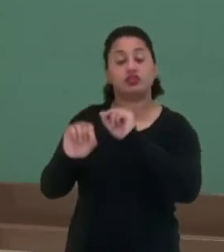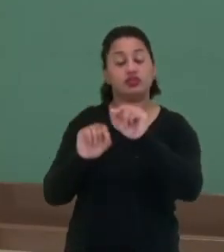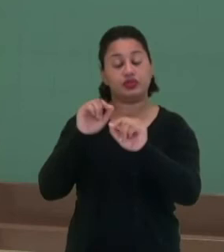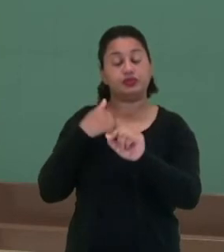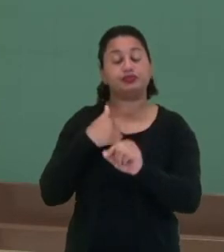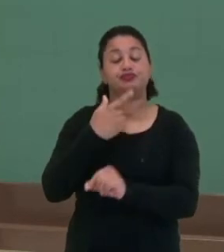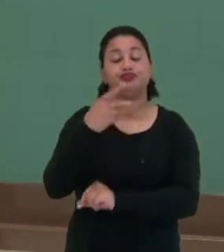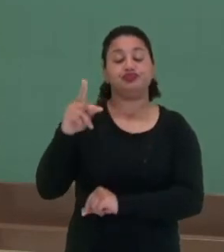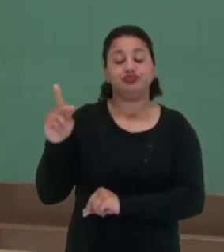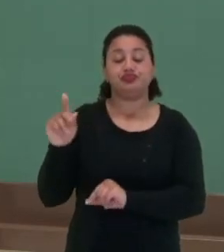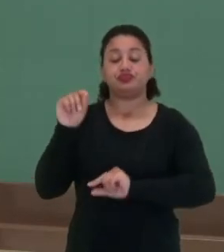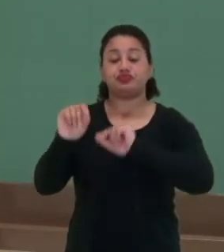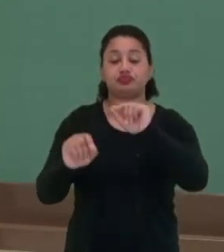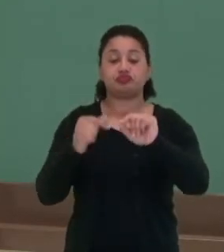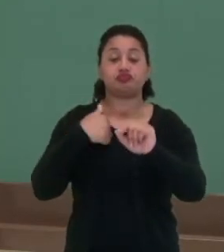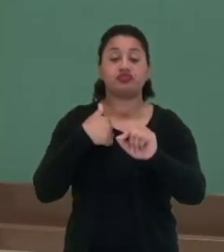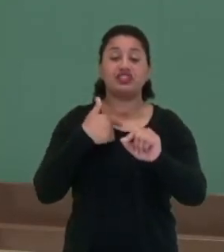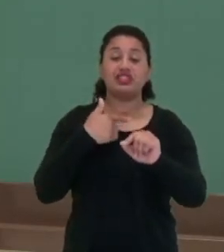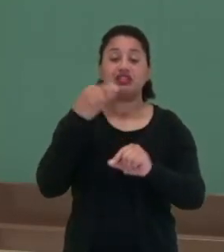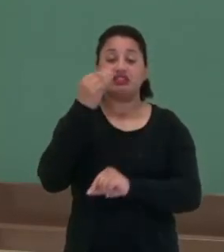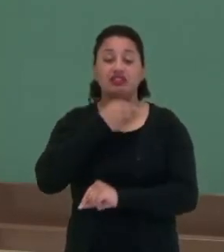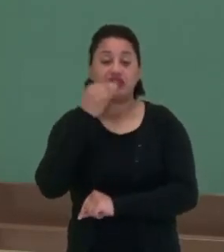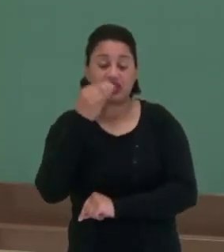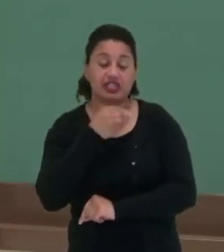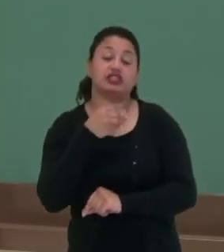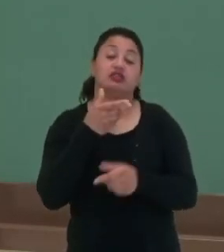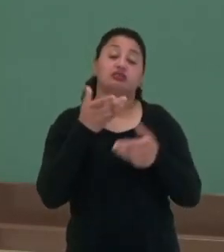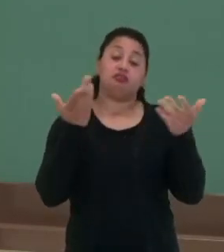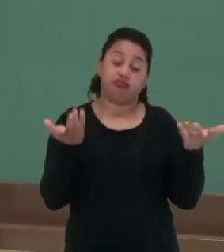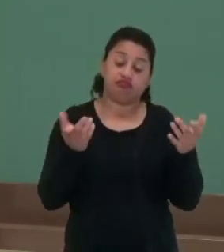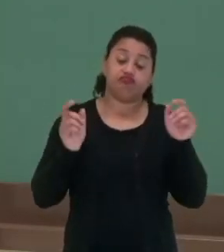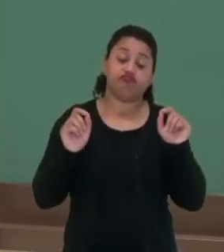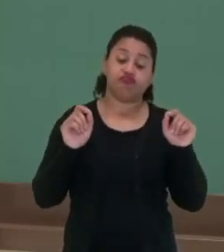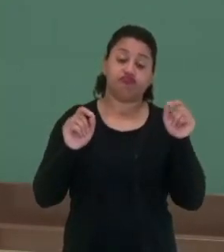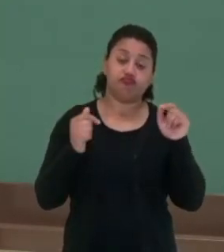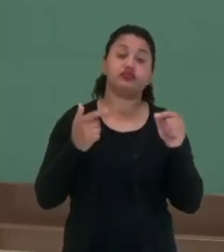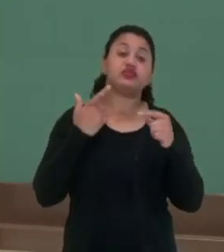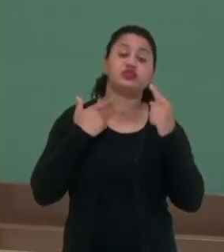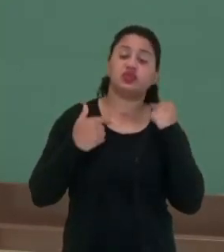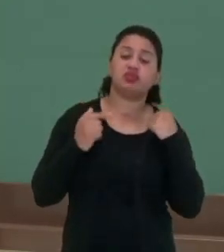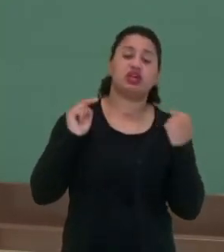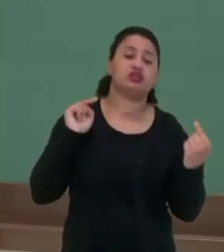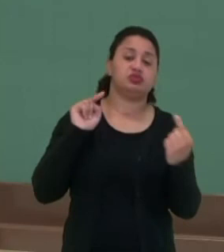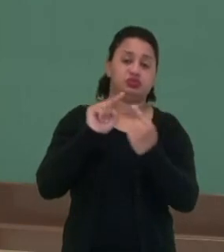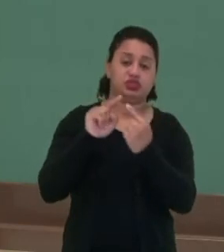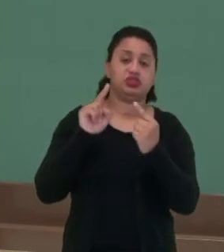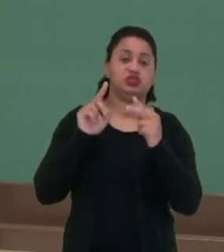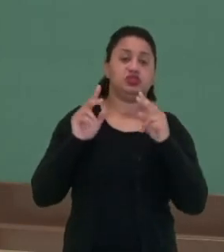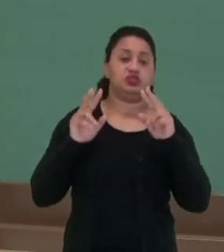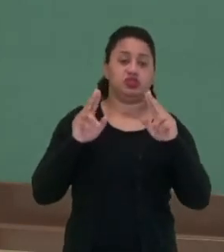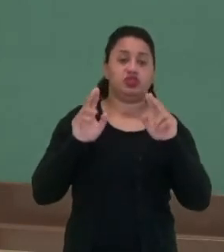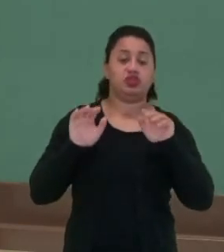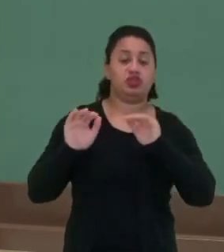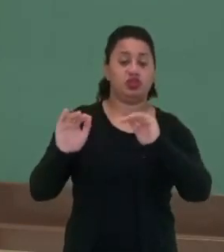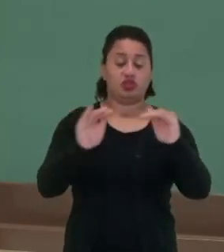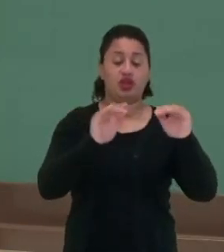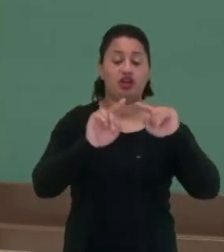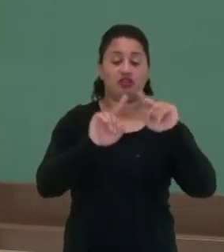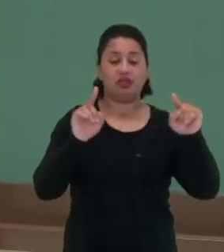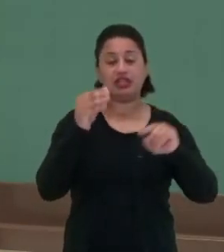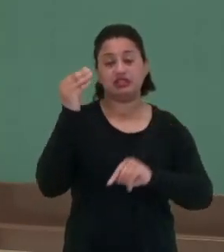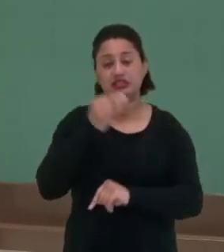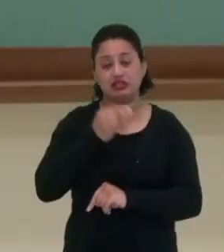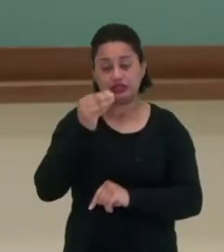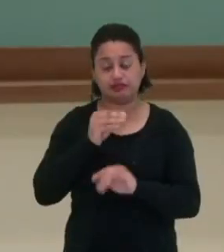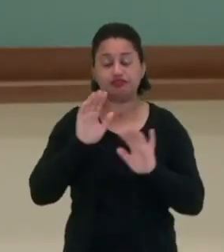curdos acabem perdendo força. Mesmo partilhando de anseios comuns, eles acabam perdendo força. E